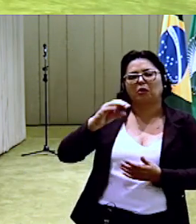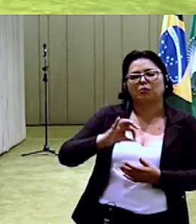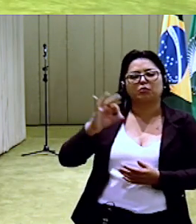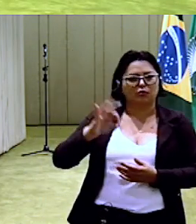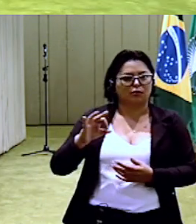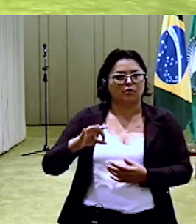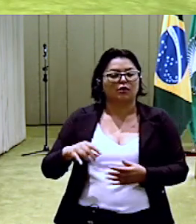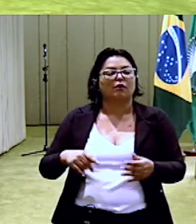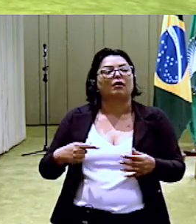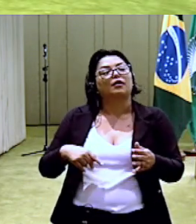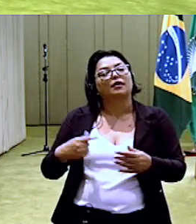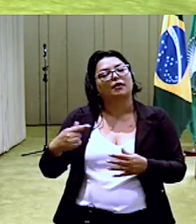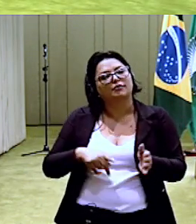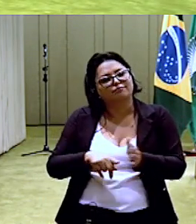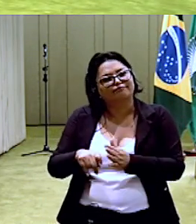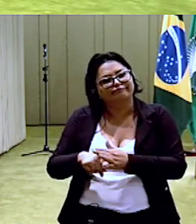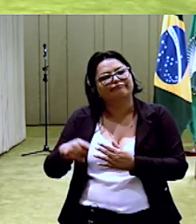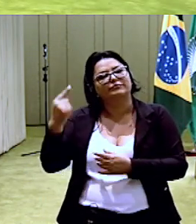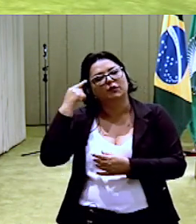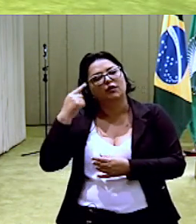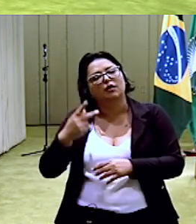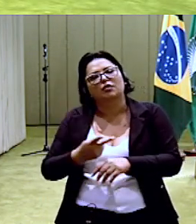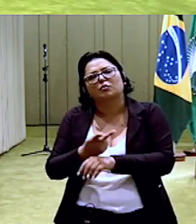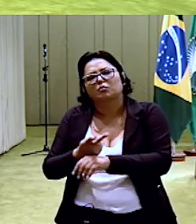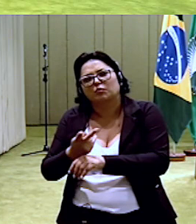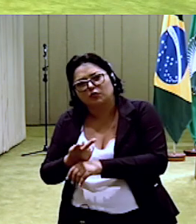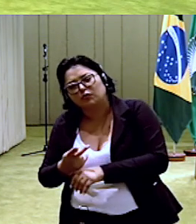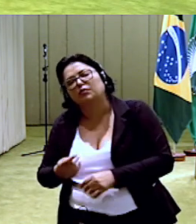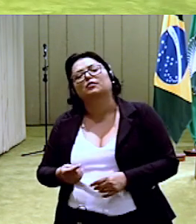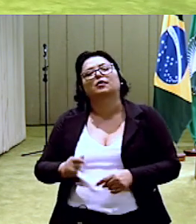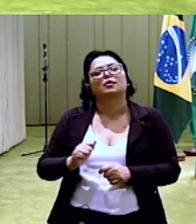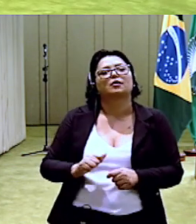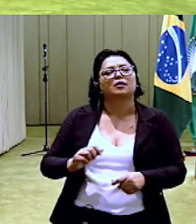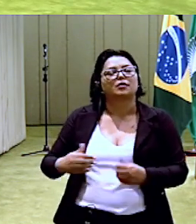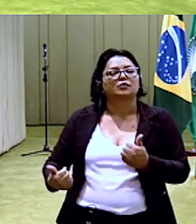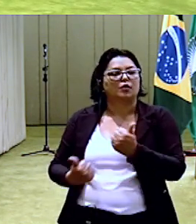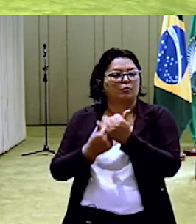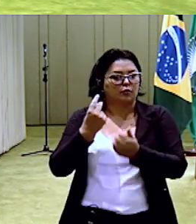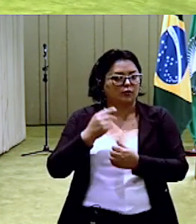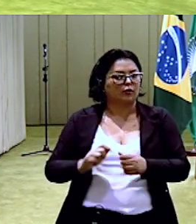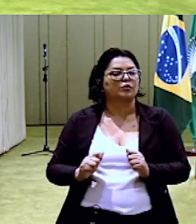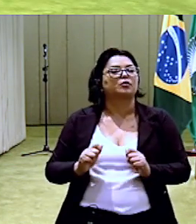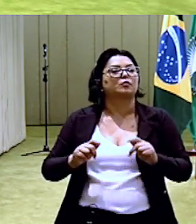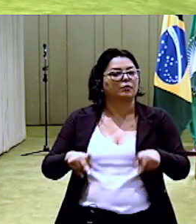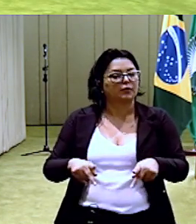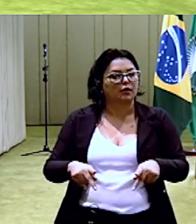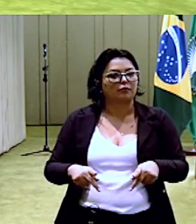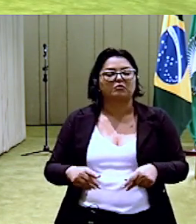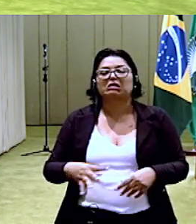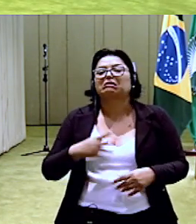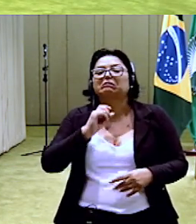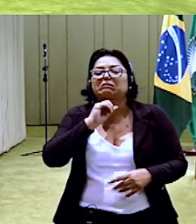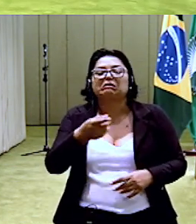a questão que ficou nisto é porque a maior parte desses fundos de pensões na Europa ou na América não conhecem o